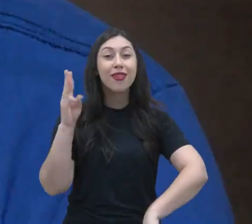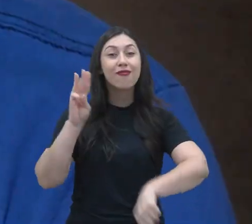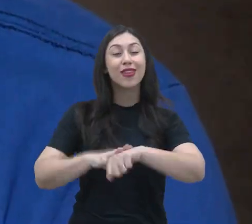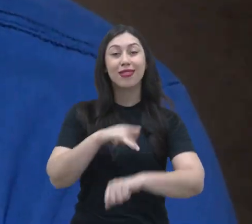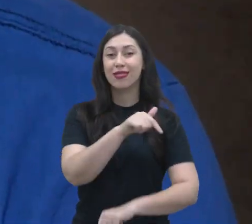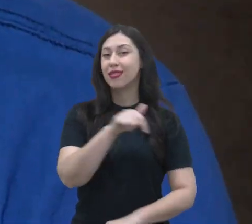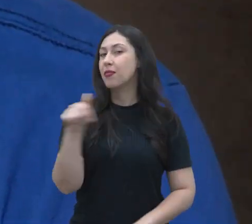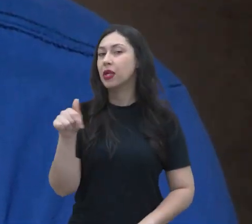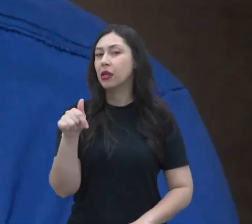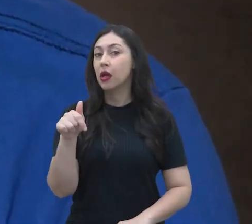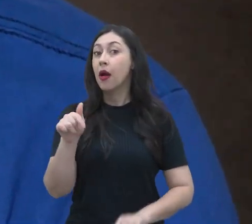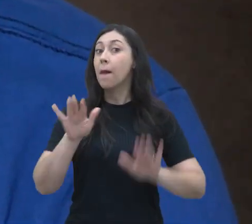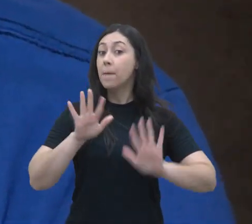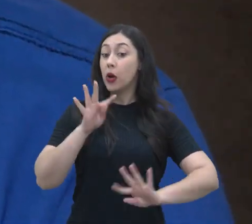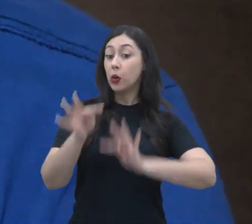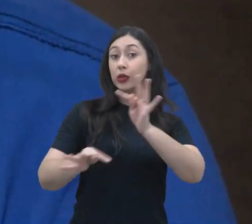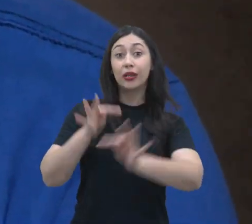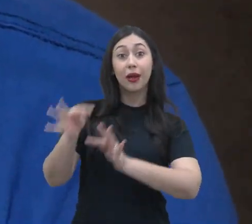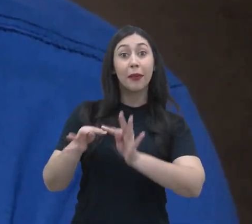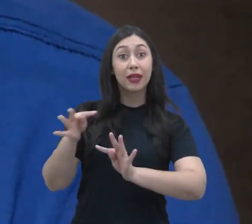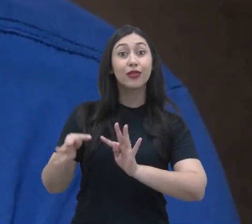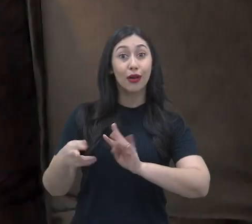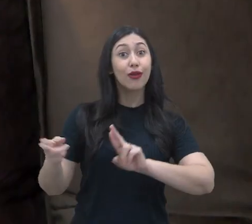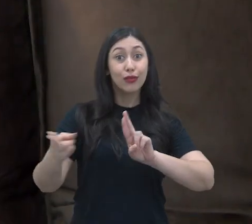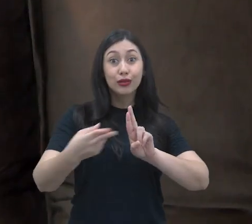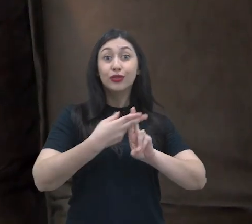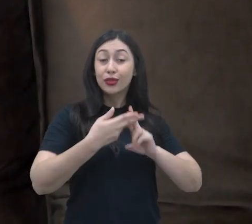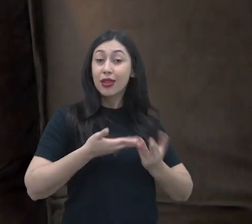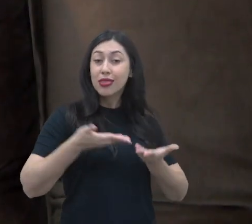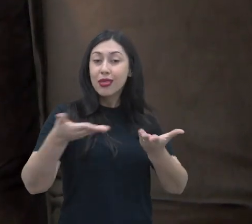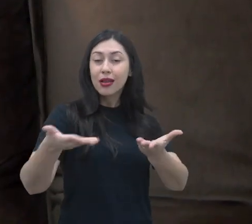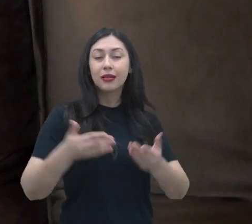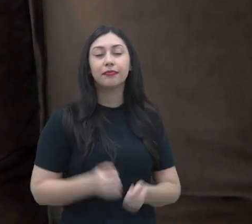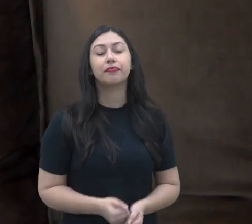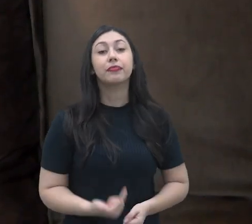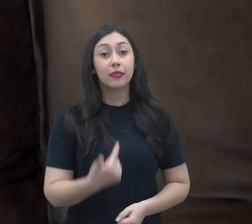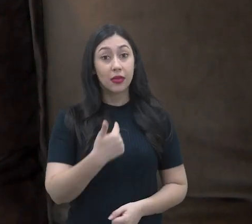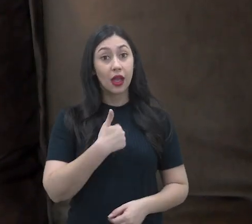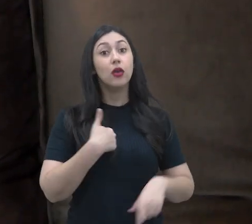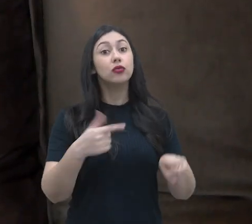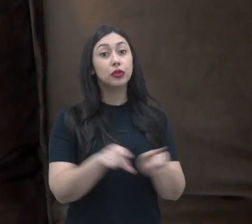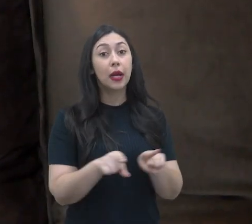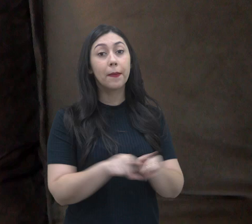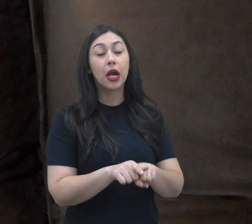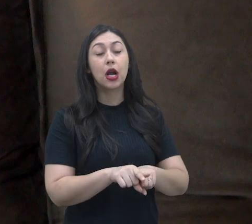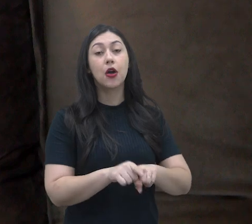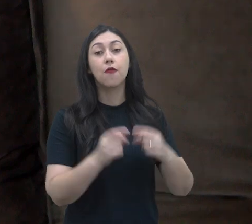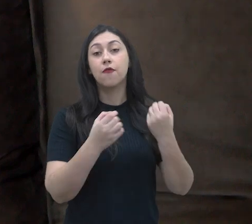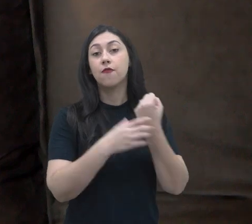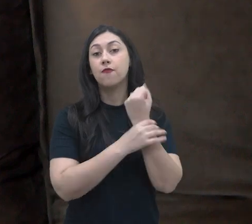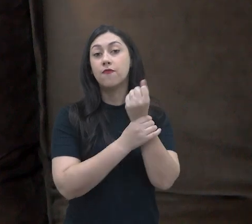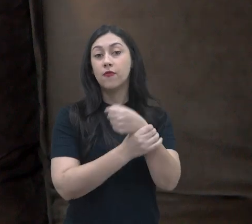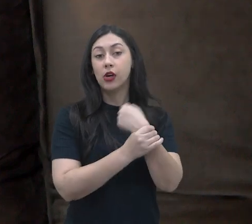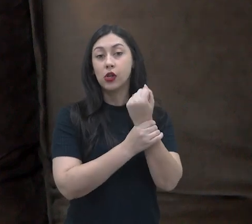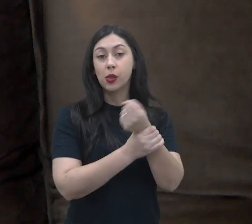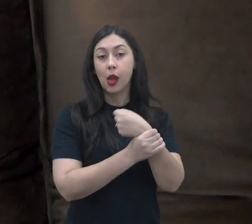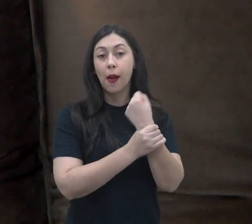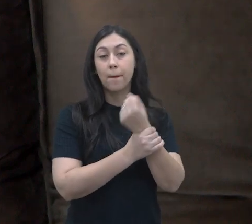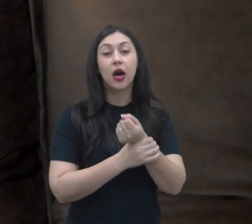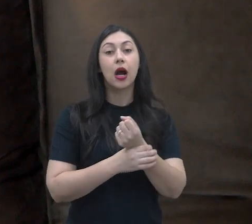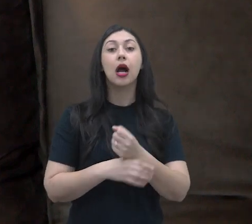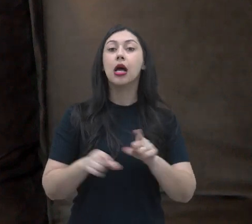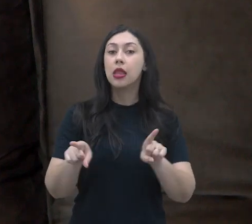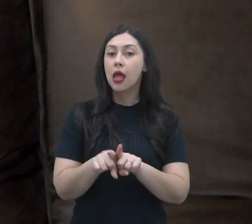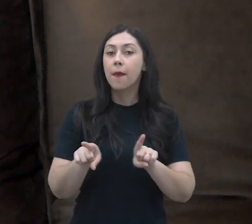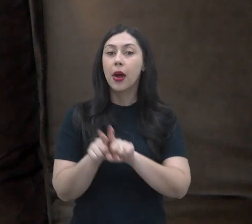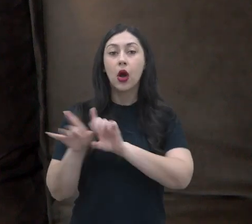semana. Todo o tratamento é oferecido pelo SUS. Faço fisioterapia, faço acompanhamento, né, no posto